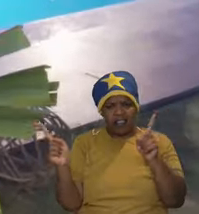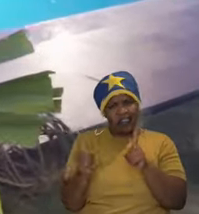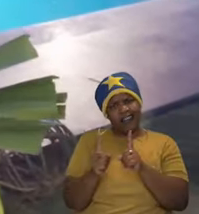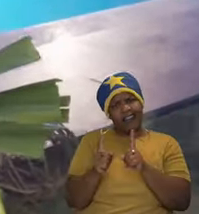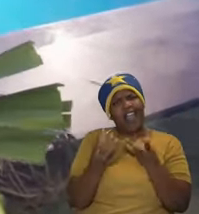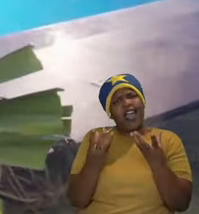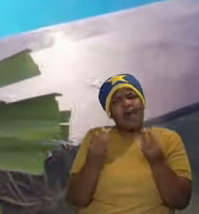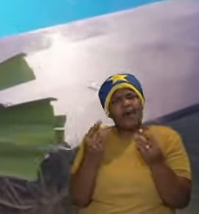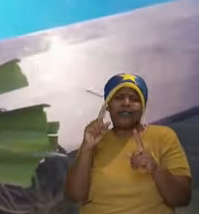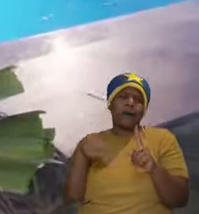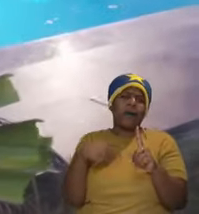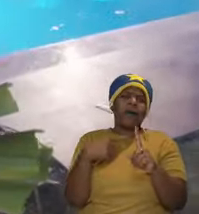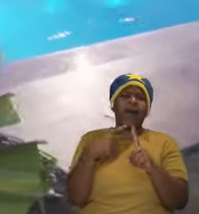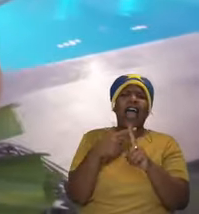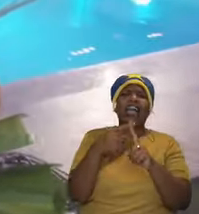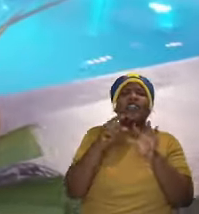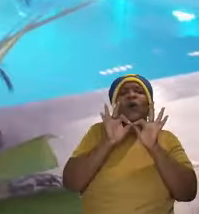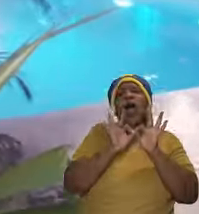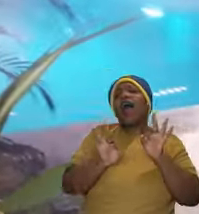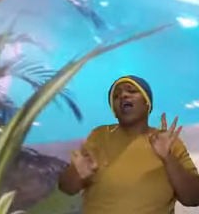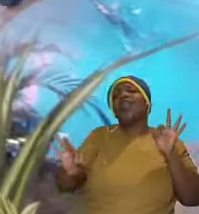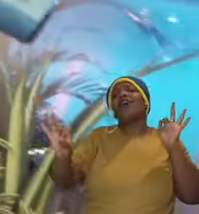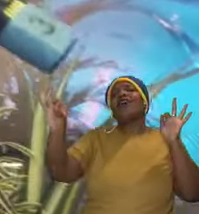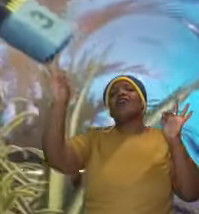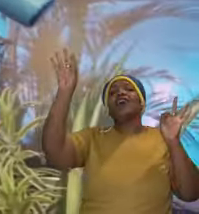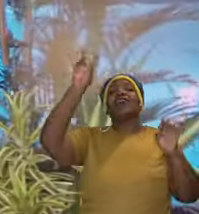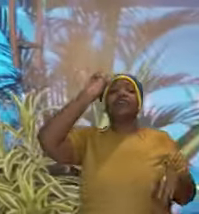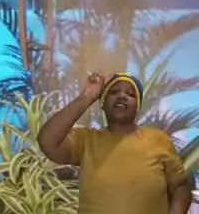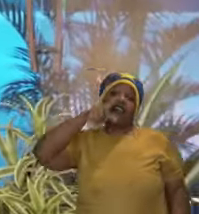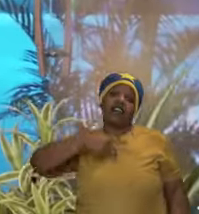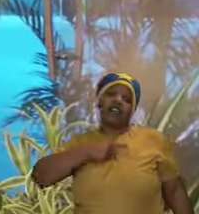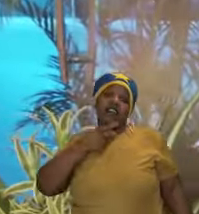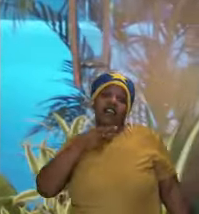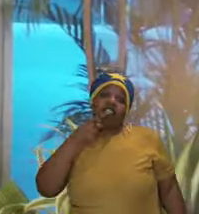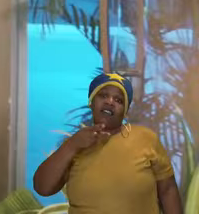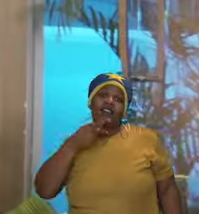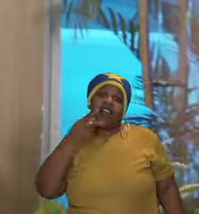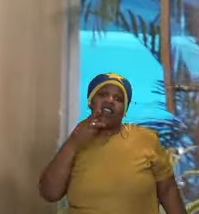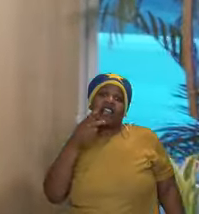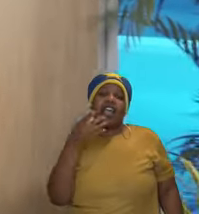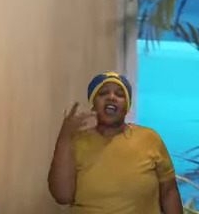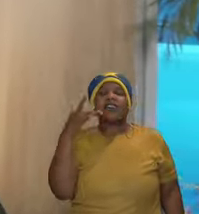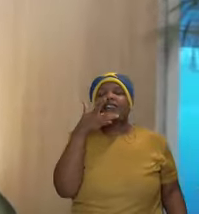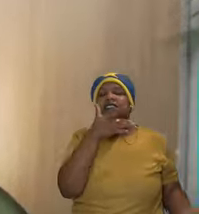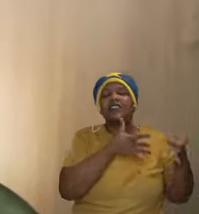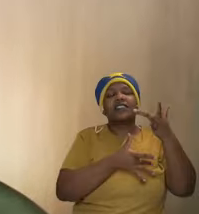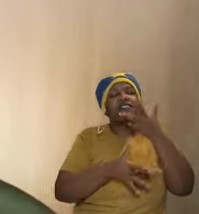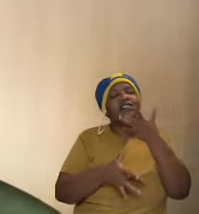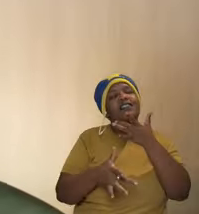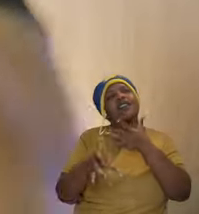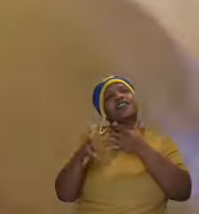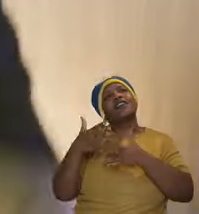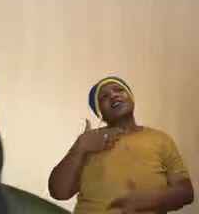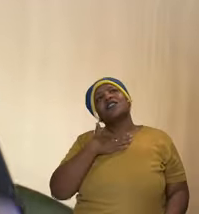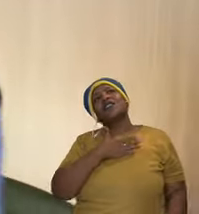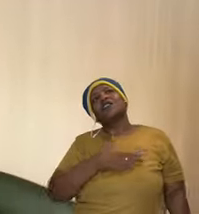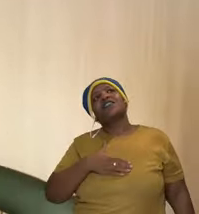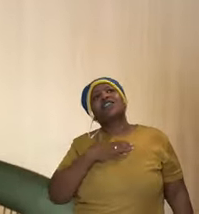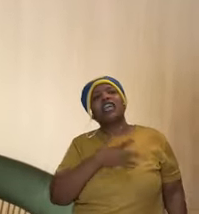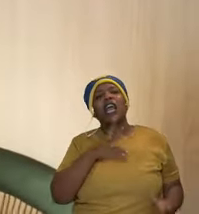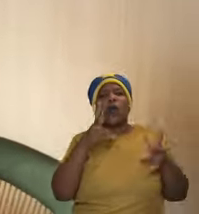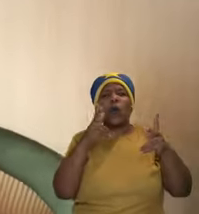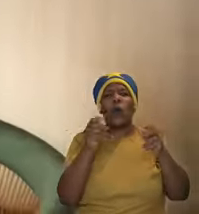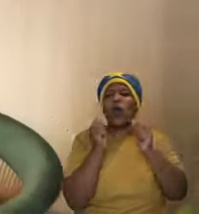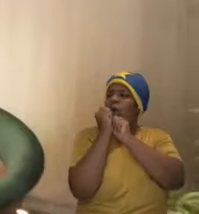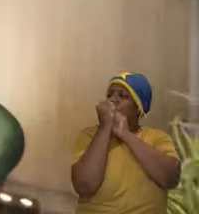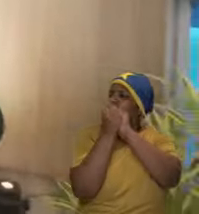É muito mais que uma longa história pra contar. É um sabor do desprazer e a aurora. É como um